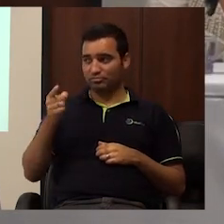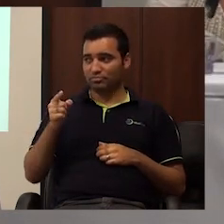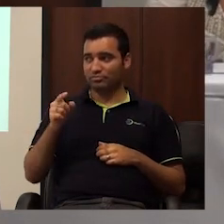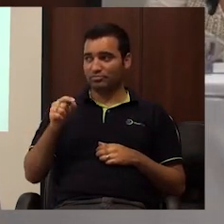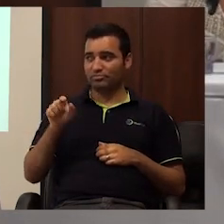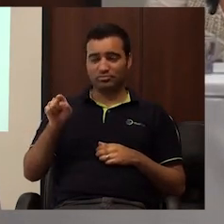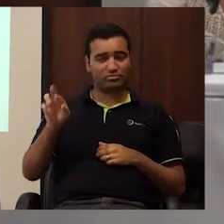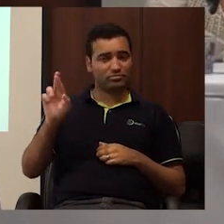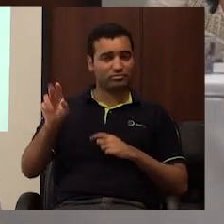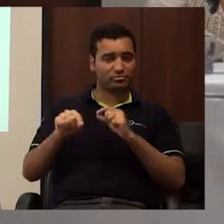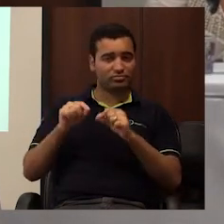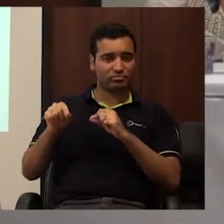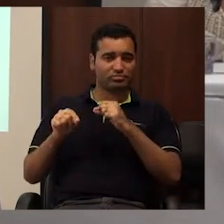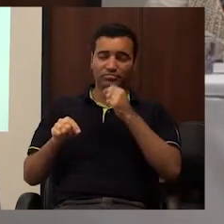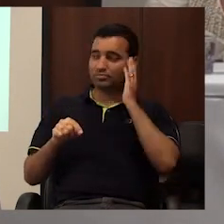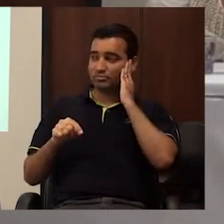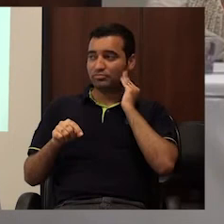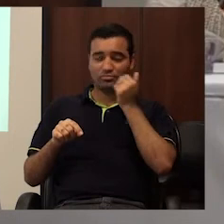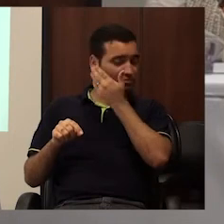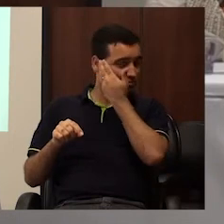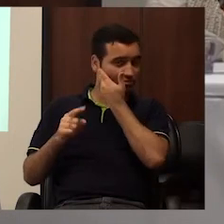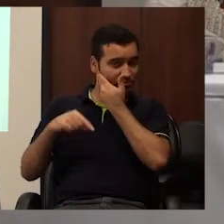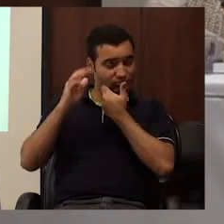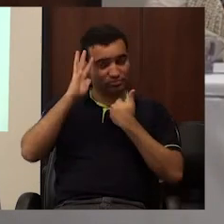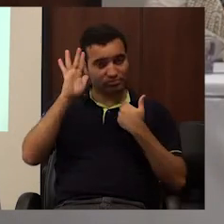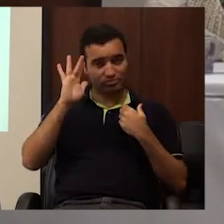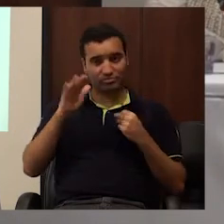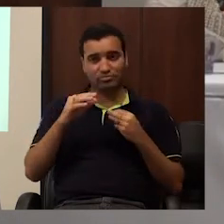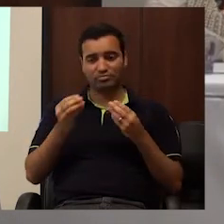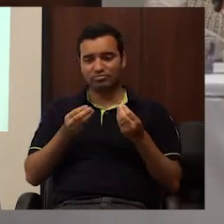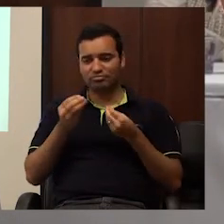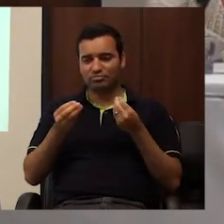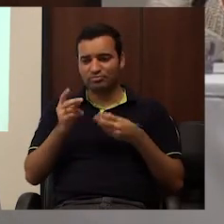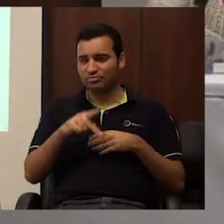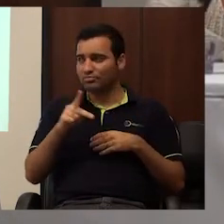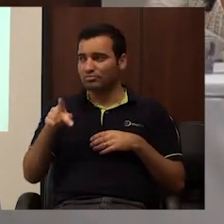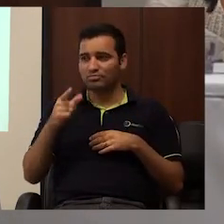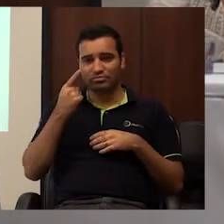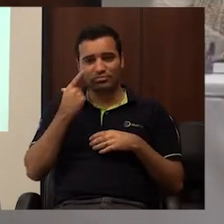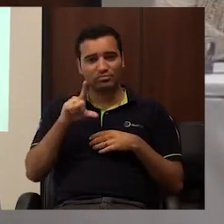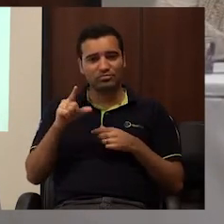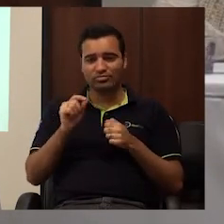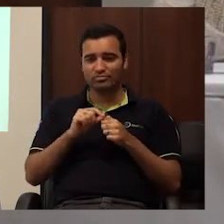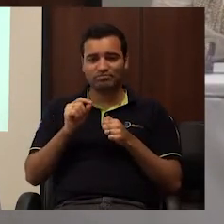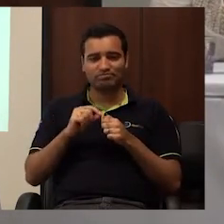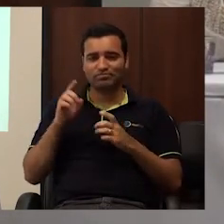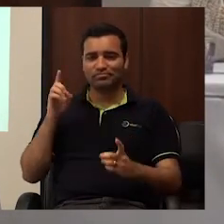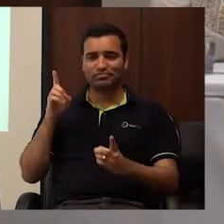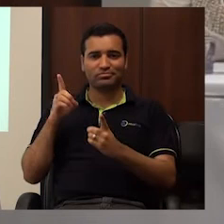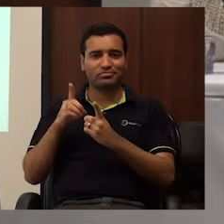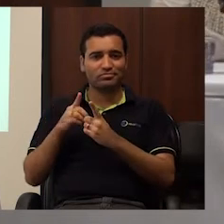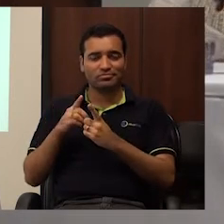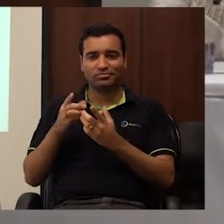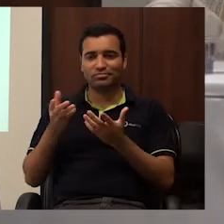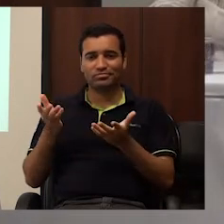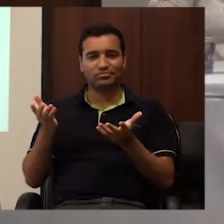AEE, a gente fica pensando, como é que esse professor pode dar conta de atender,